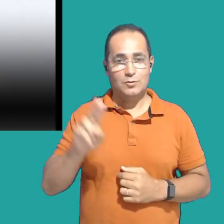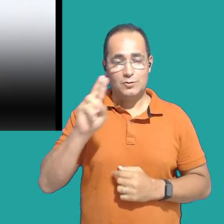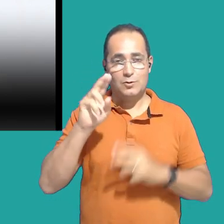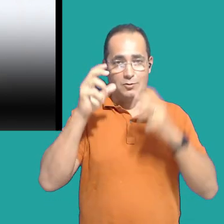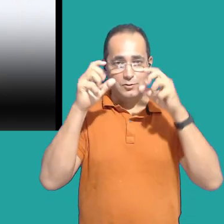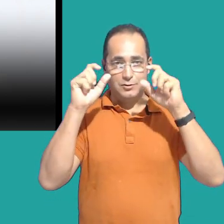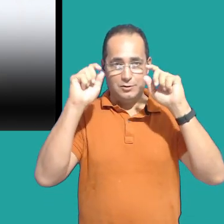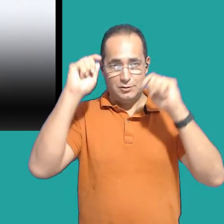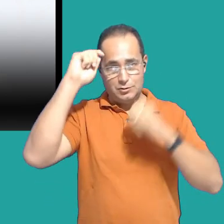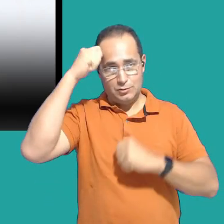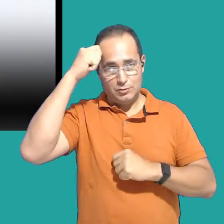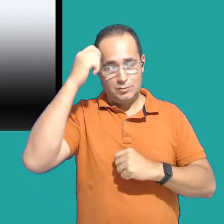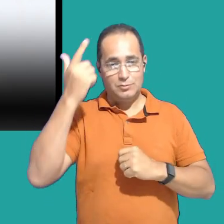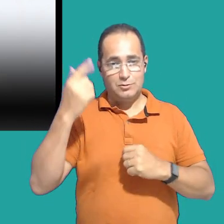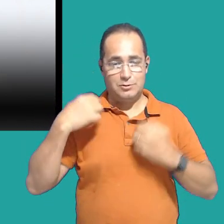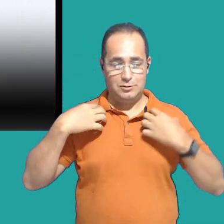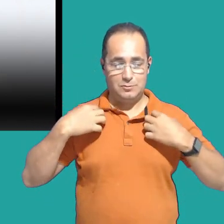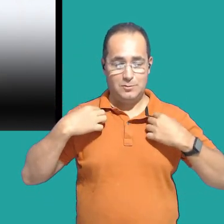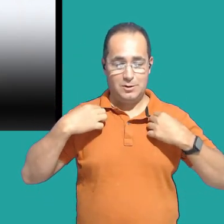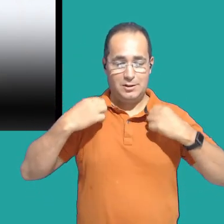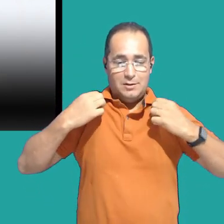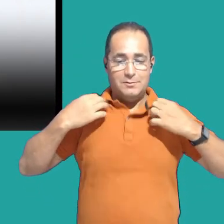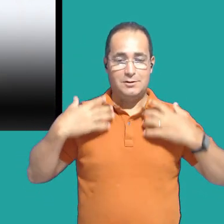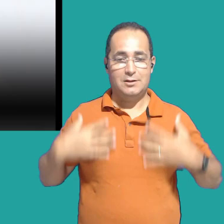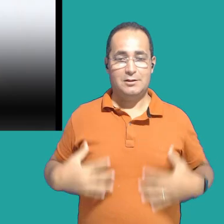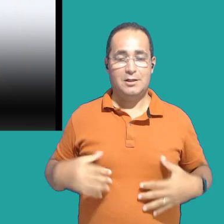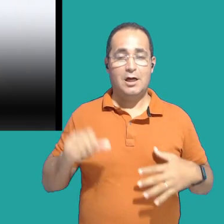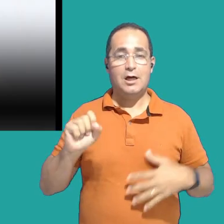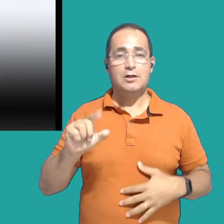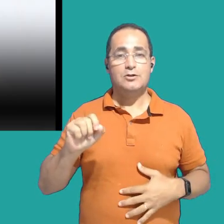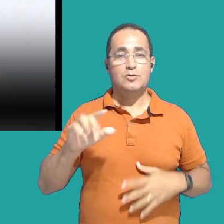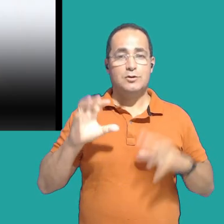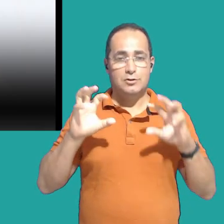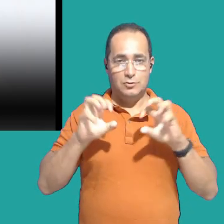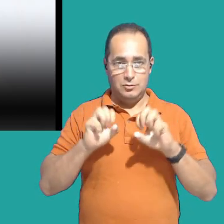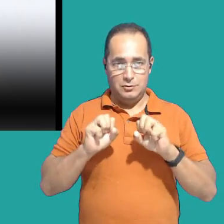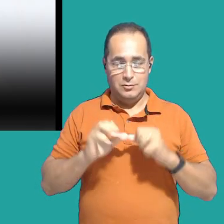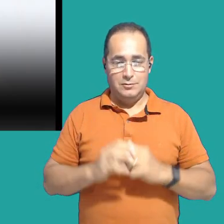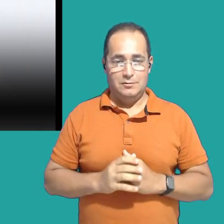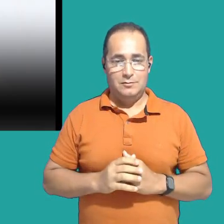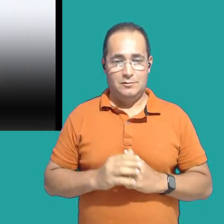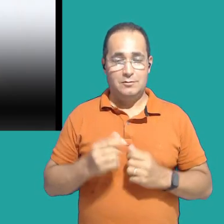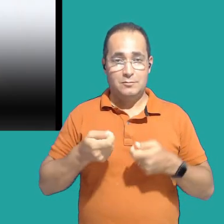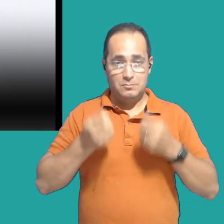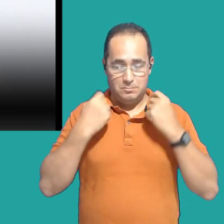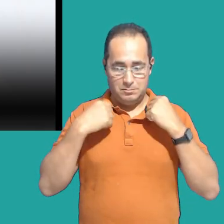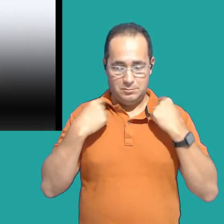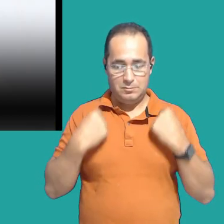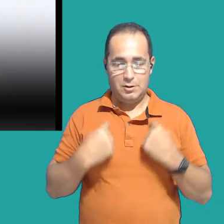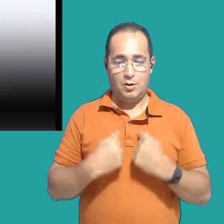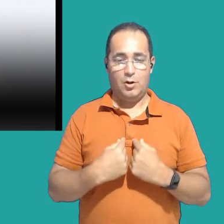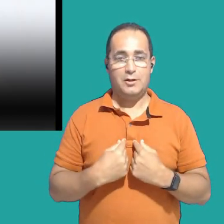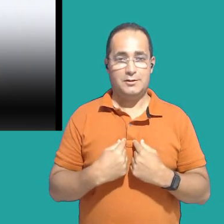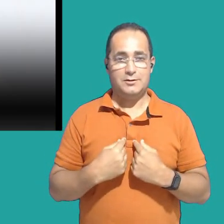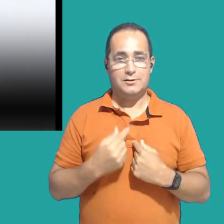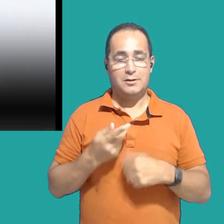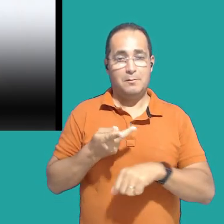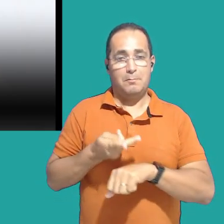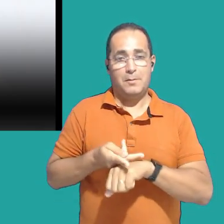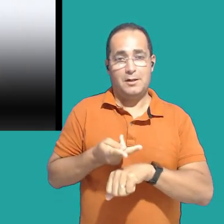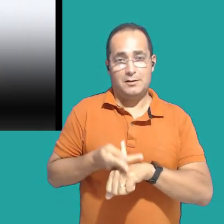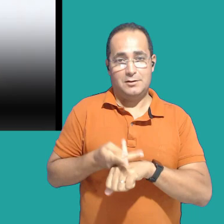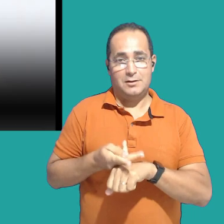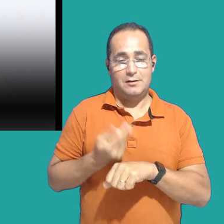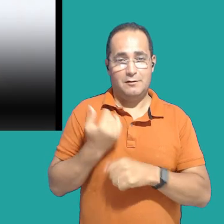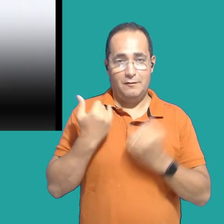Uso óculos escuro e uma camiseta azul escuro com uma volta, uma